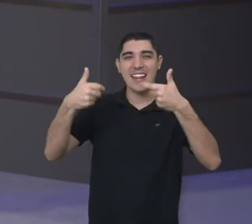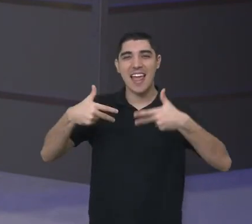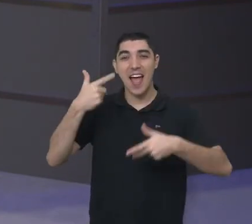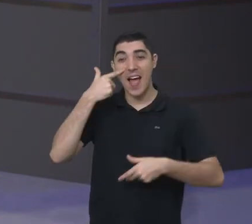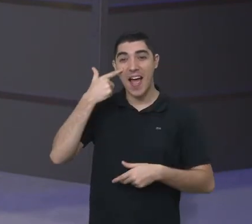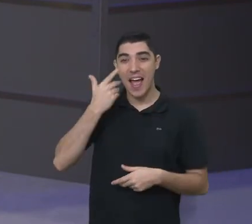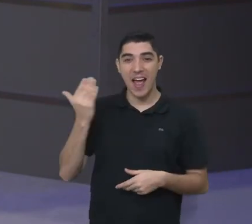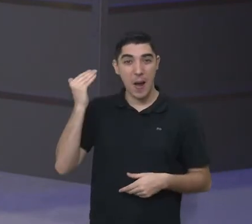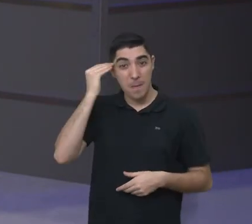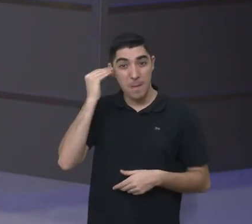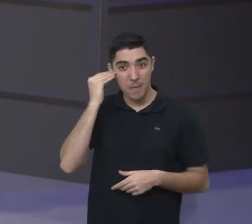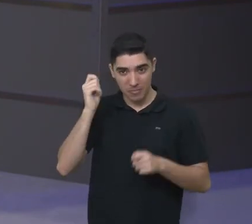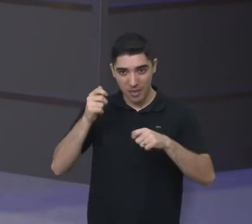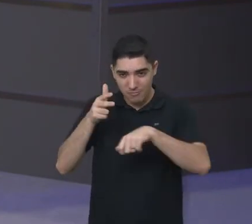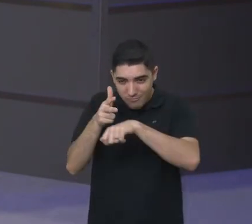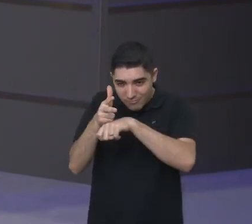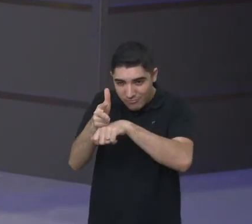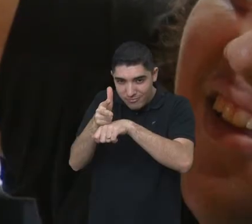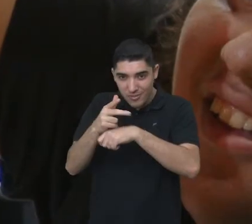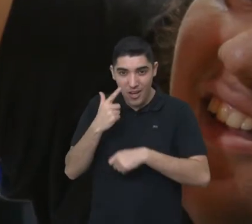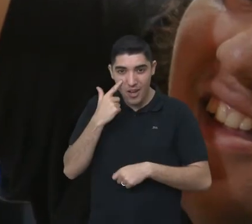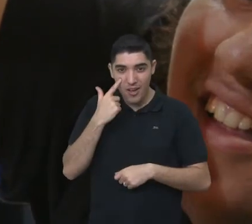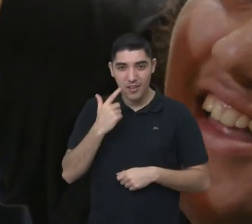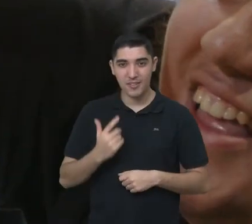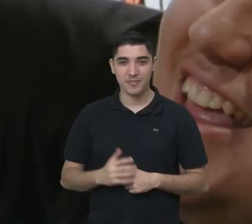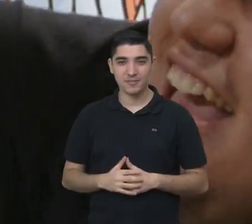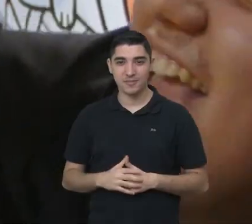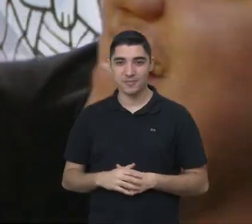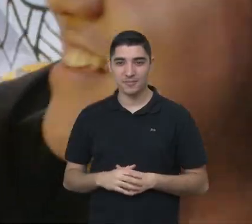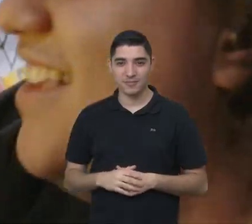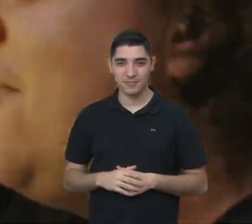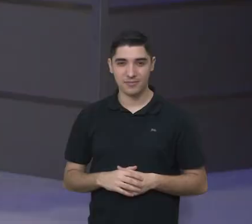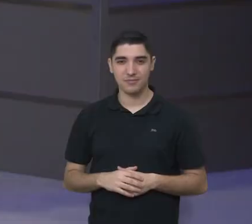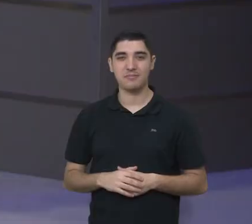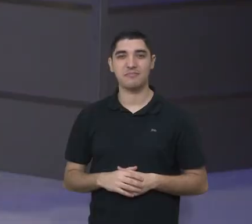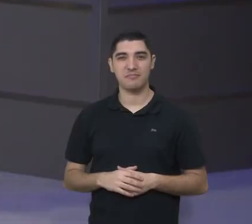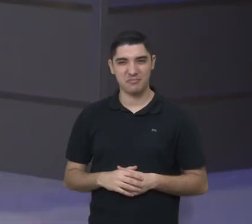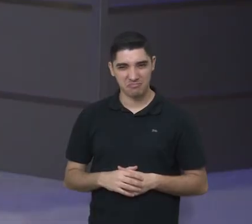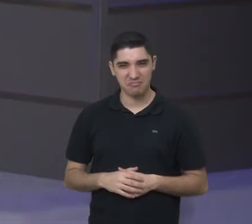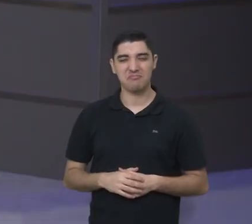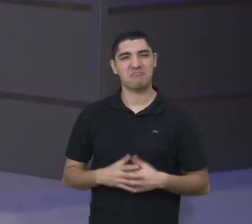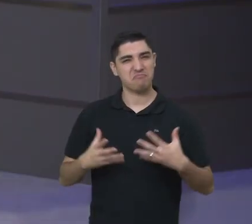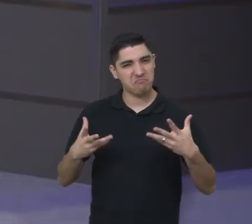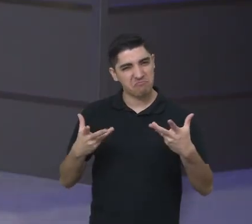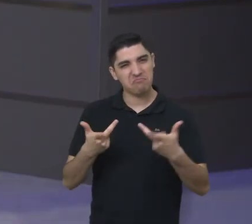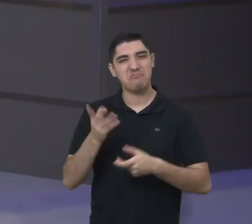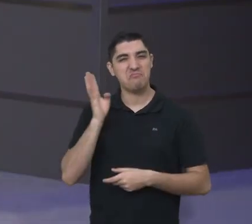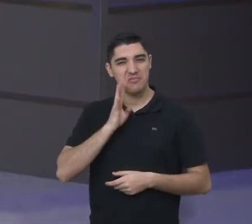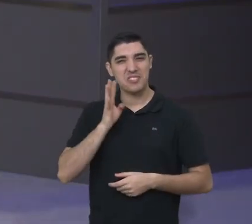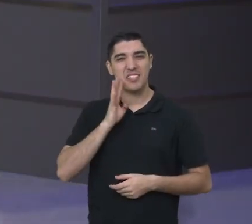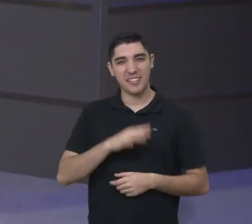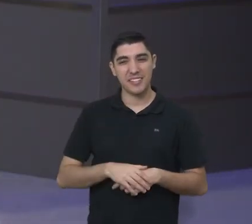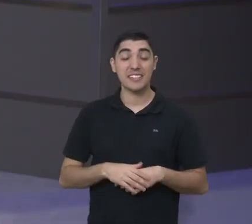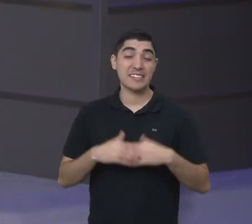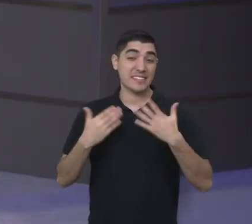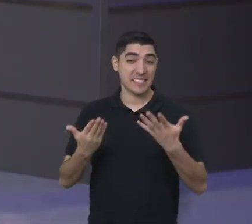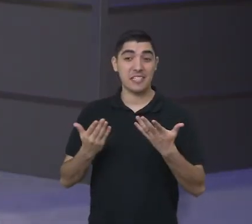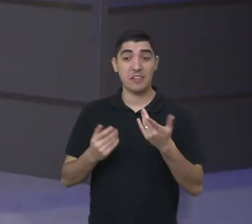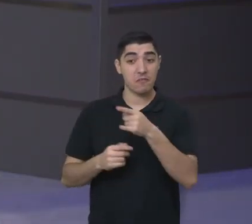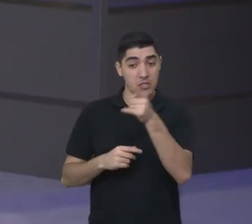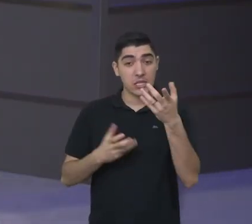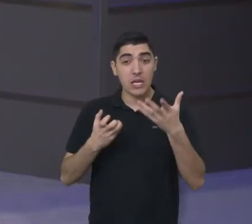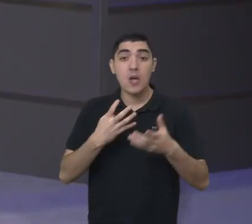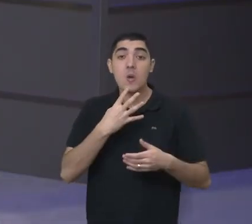Ô, Bombinha, consegue dar um foco aqui, mano? Que isso, hein, mano? Muito, muito legal. E é isso, Obrigada. pra quem